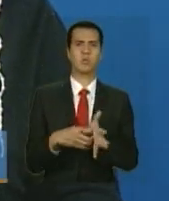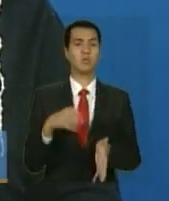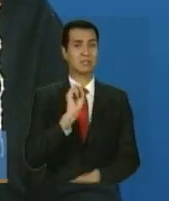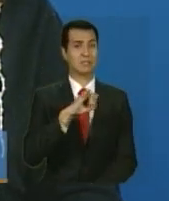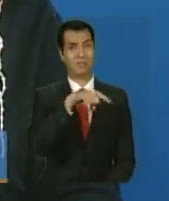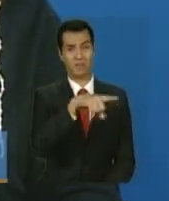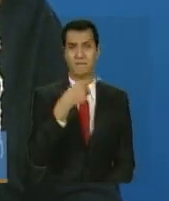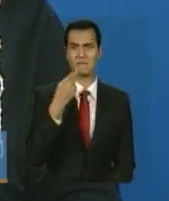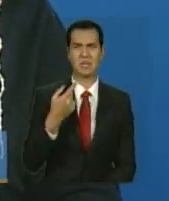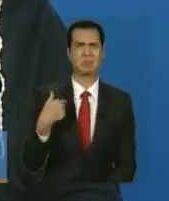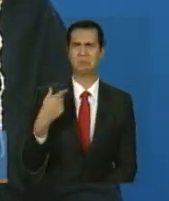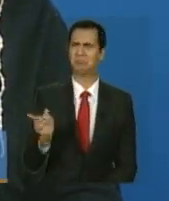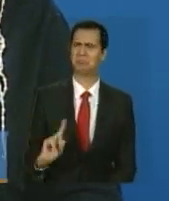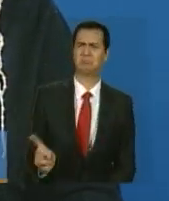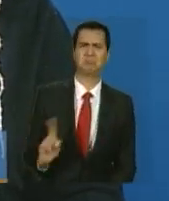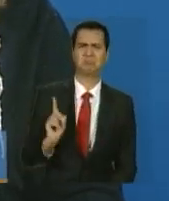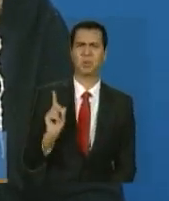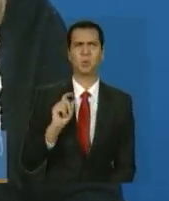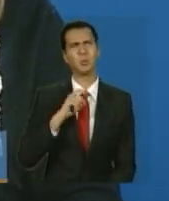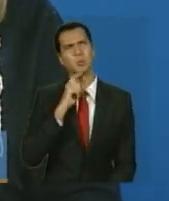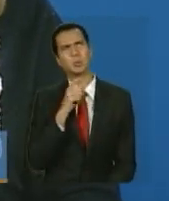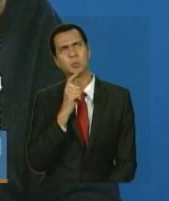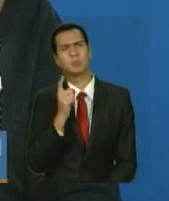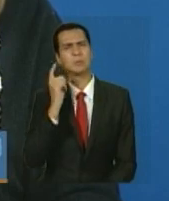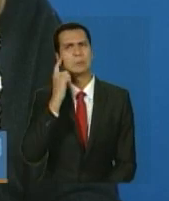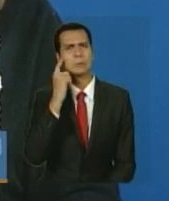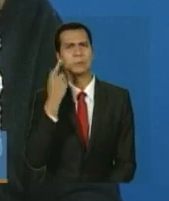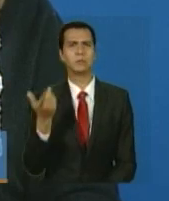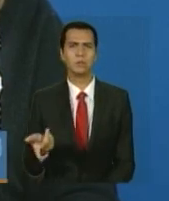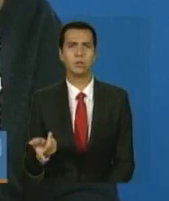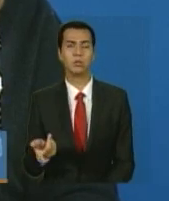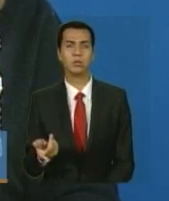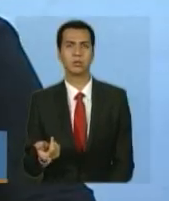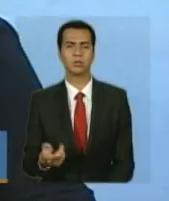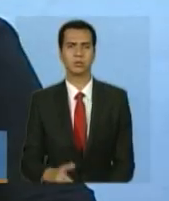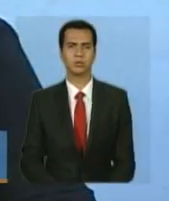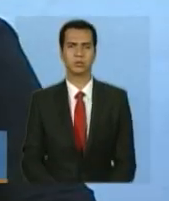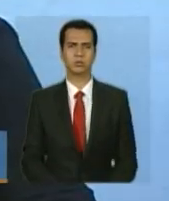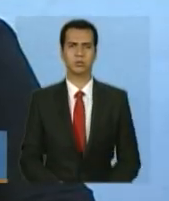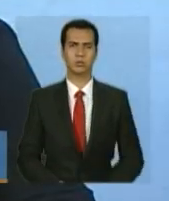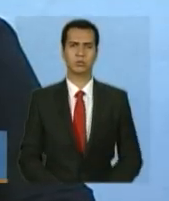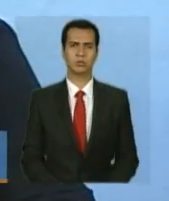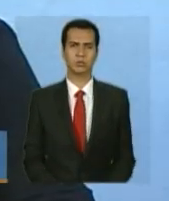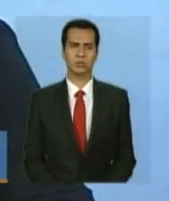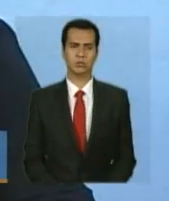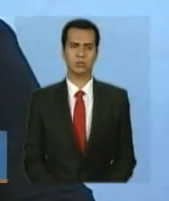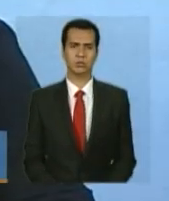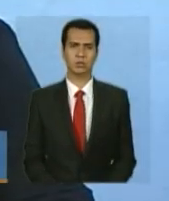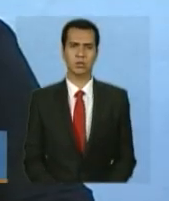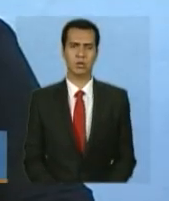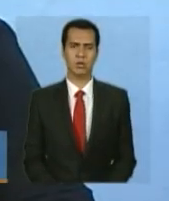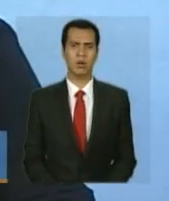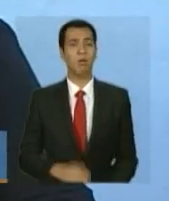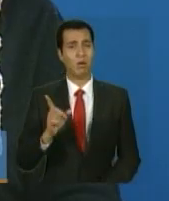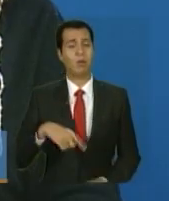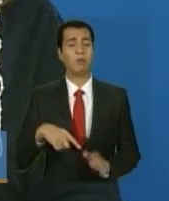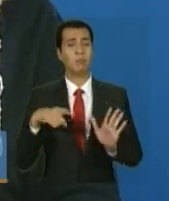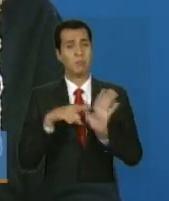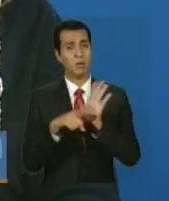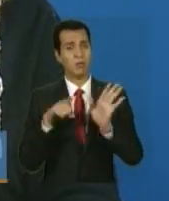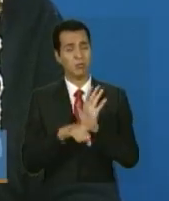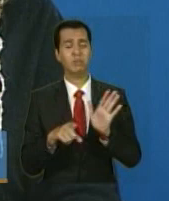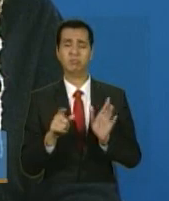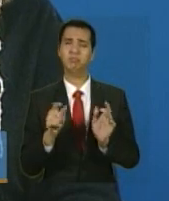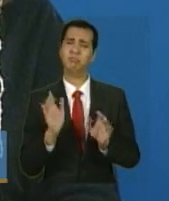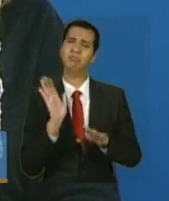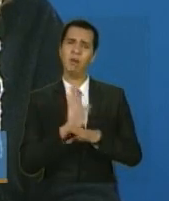ou está em dúvida, aí essa Esse pessoa. seria o primeiro passo, vamos dizer assim. Seria o São passo inicial. perguntas que podem